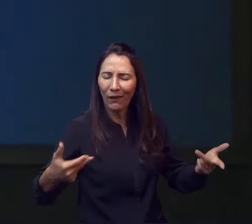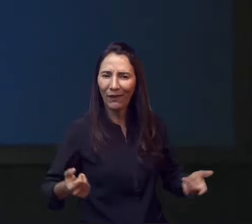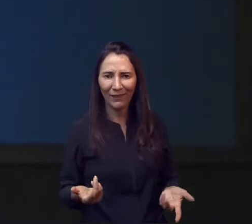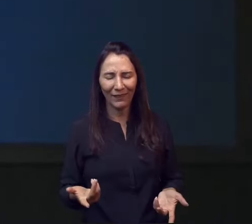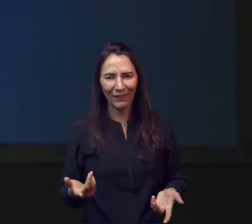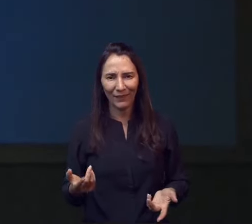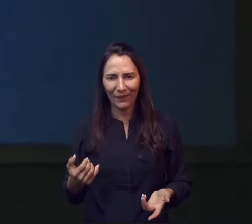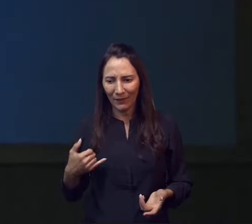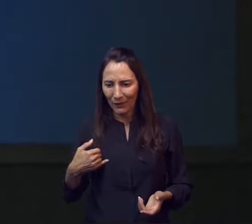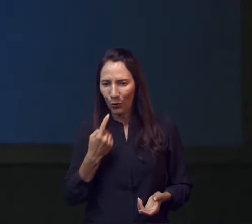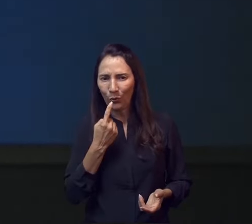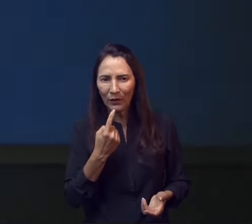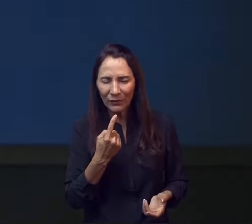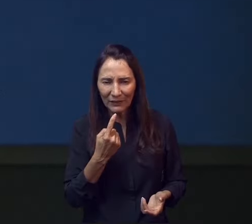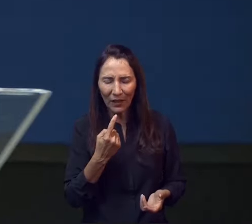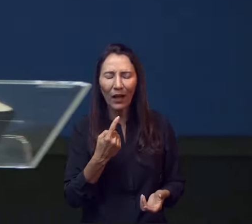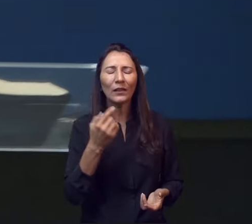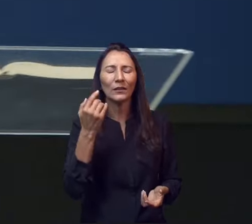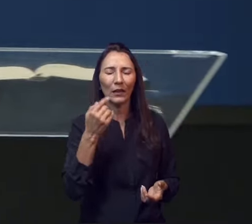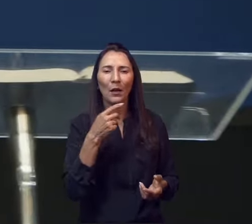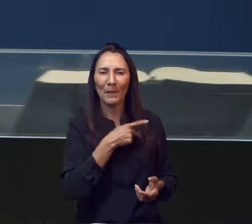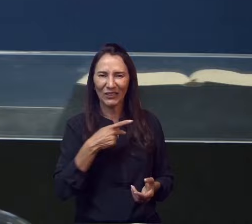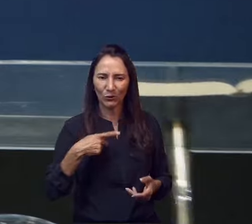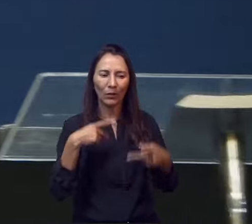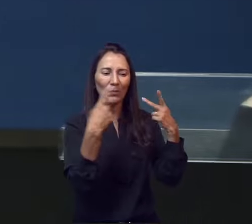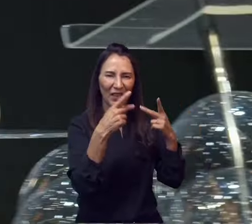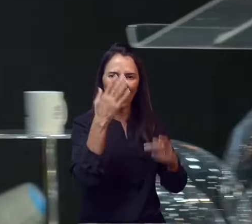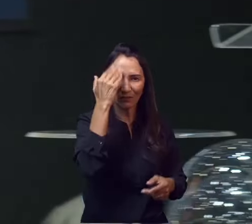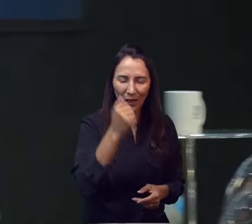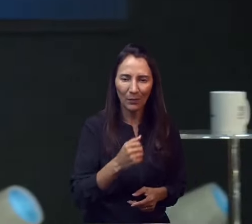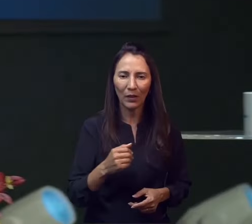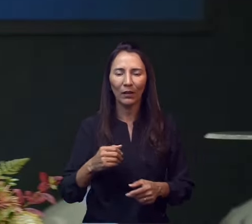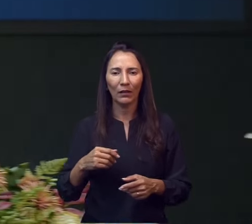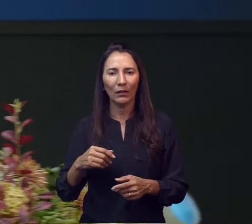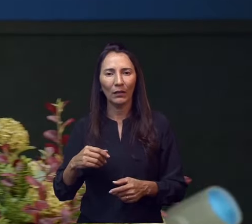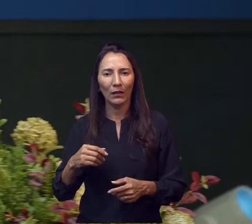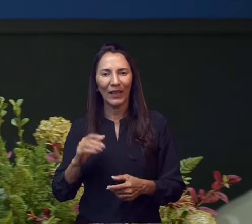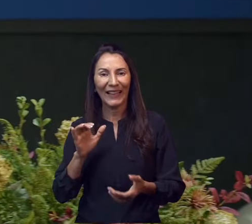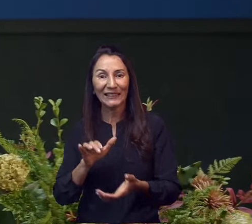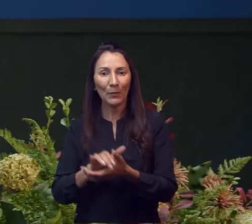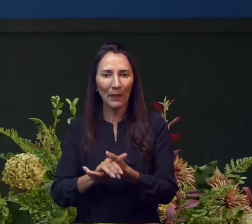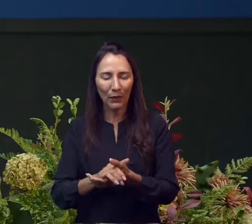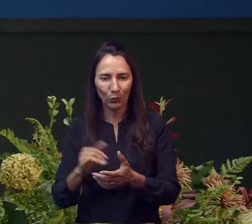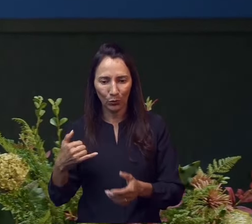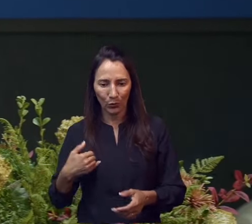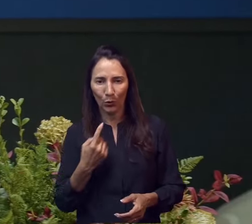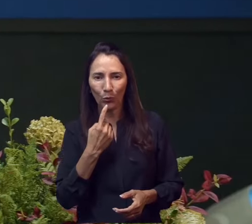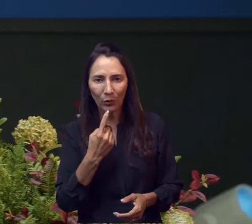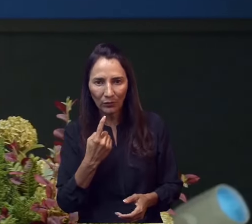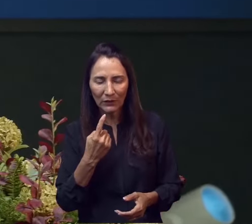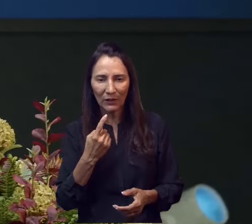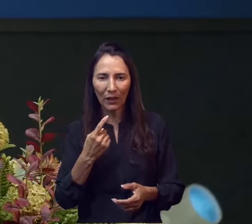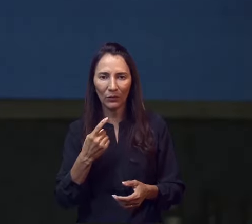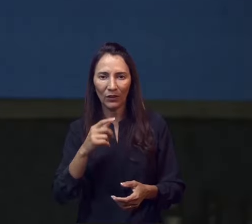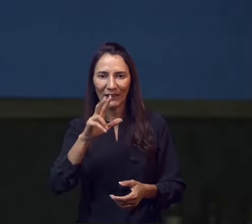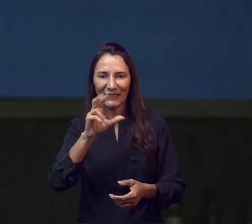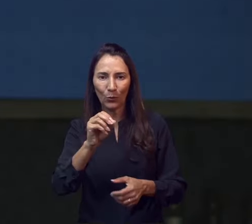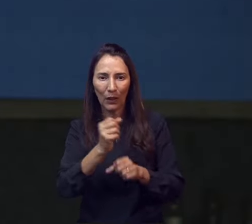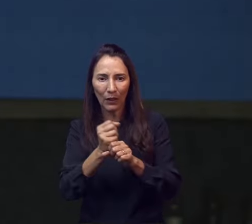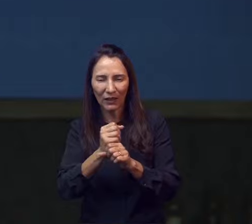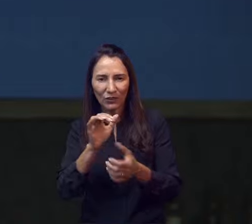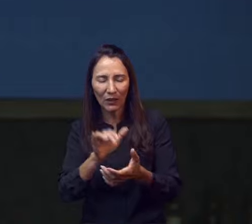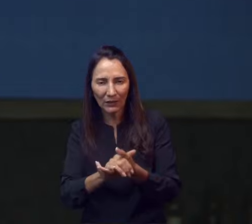de pastor ele sai pregar aniversário de 15 anos ele sabe pregar aniversário de casamento ele sabe pregar aniversário de bodas de ouro ele sabe pregar